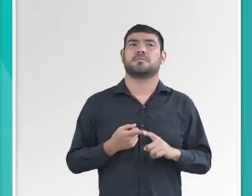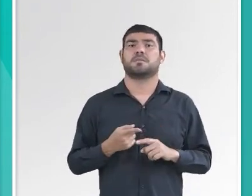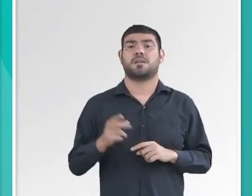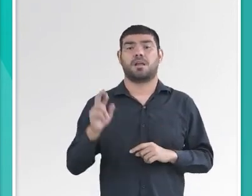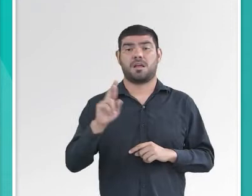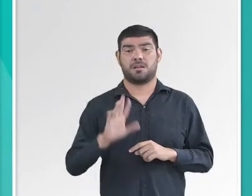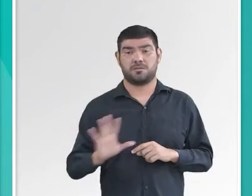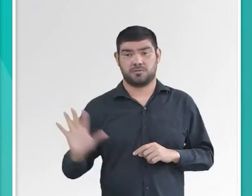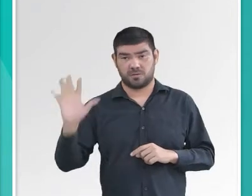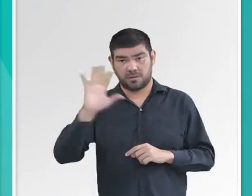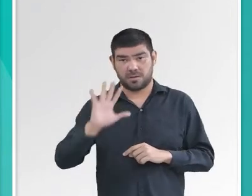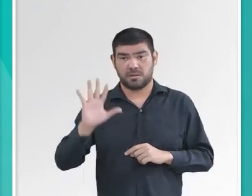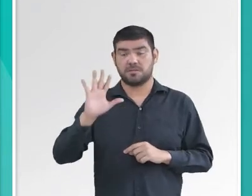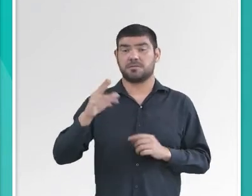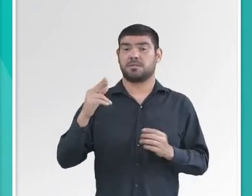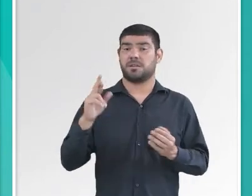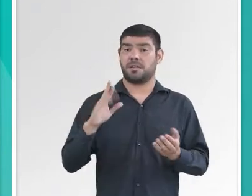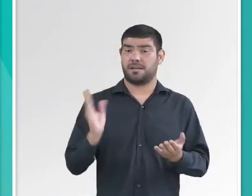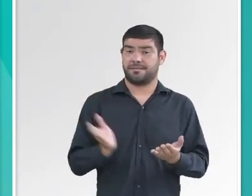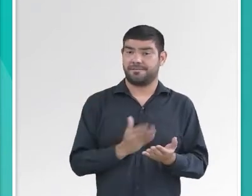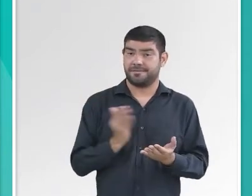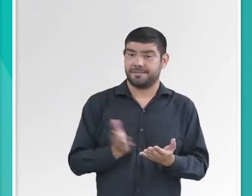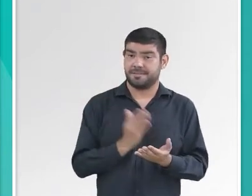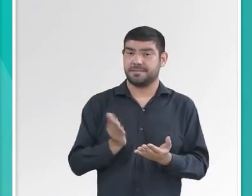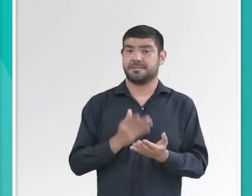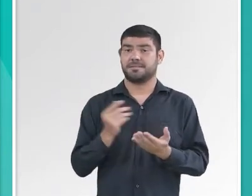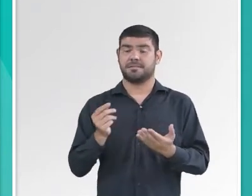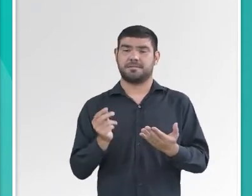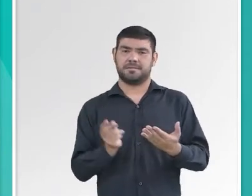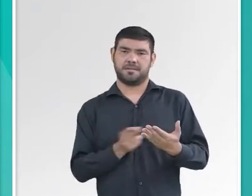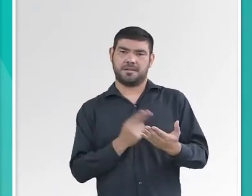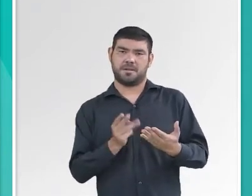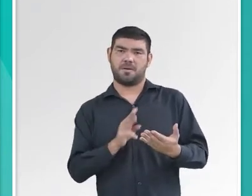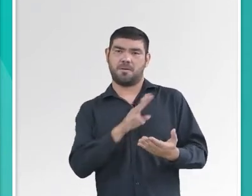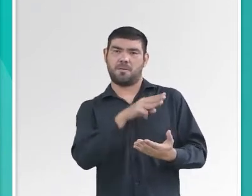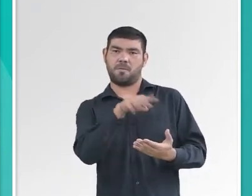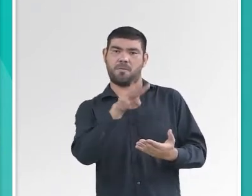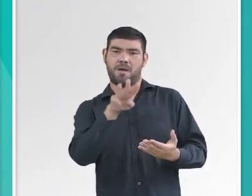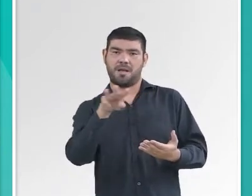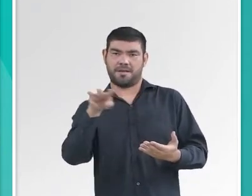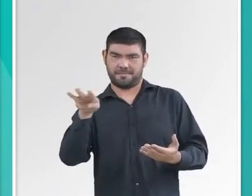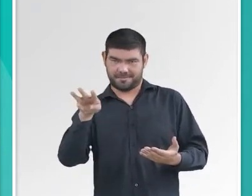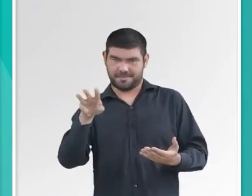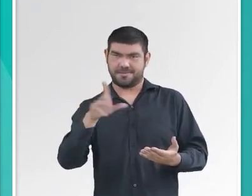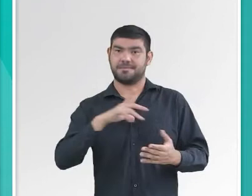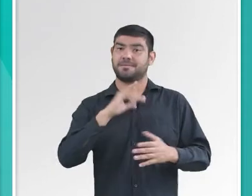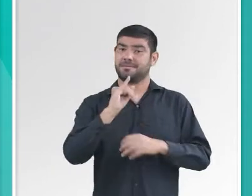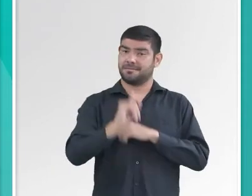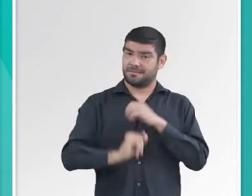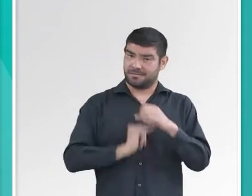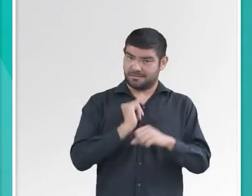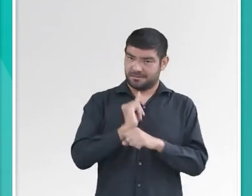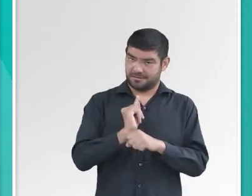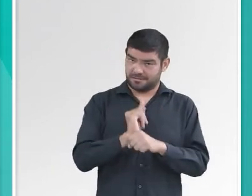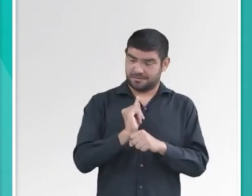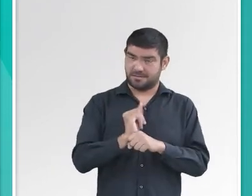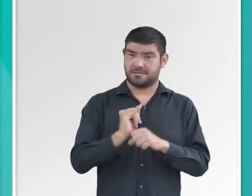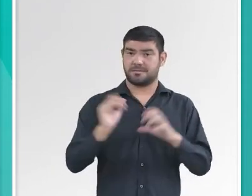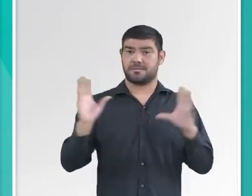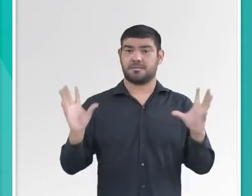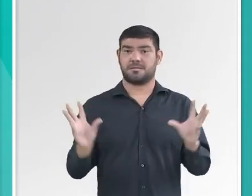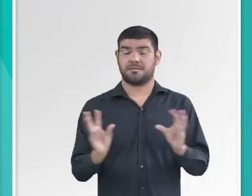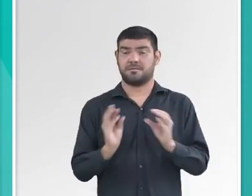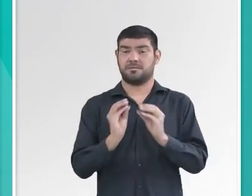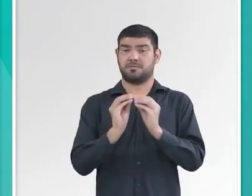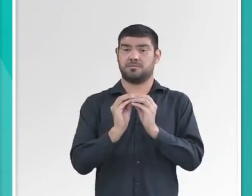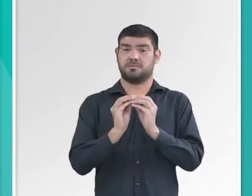jornais, revistas, páginas da web, ou seja, na internet. Em resumo, aí no